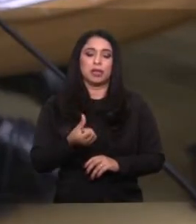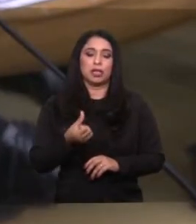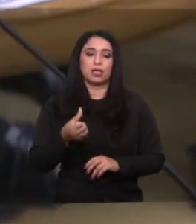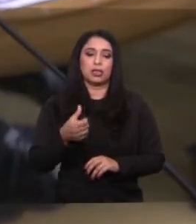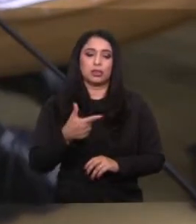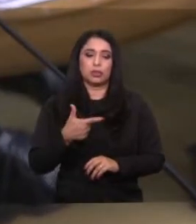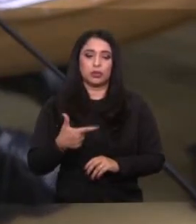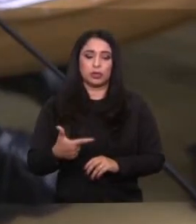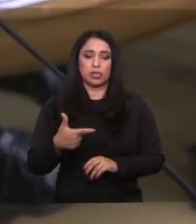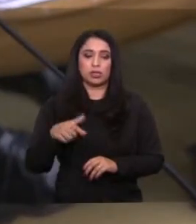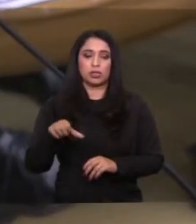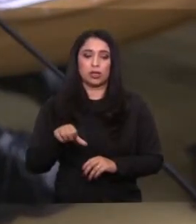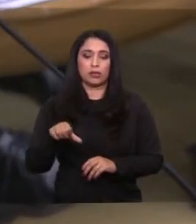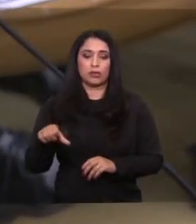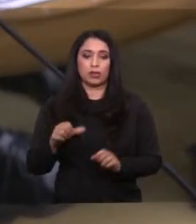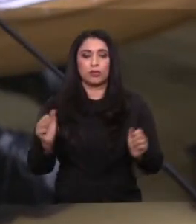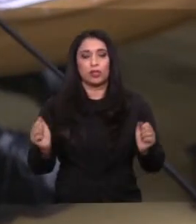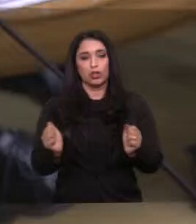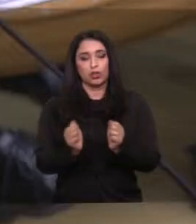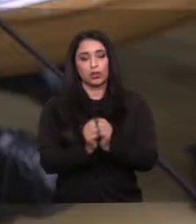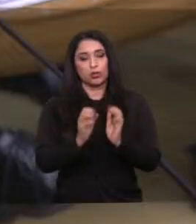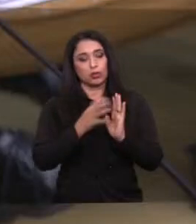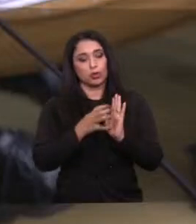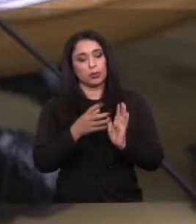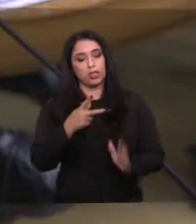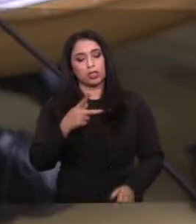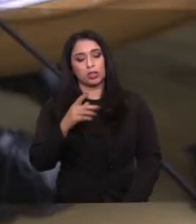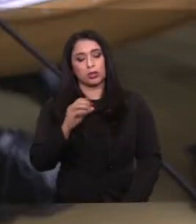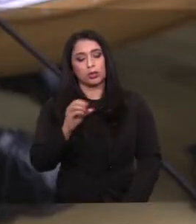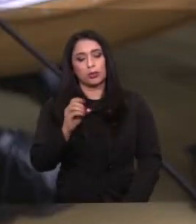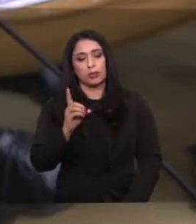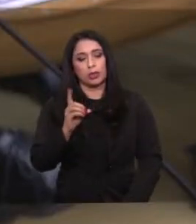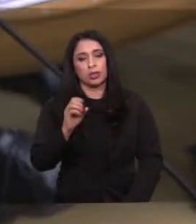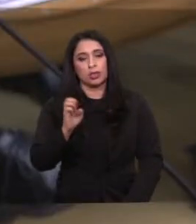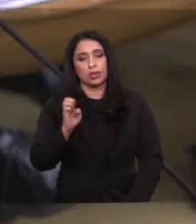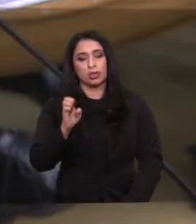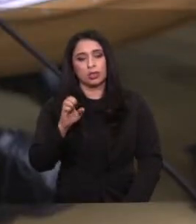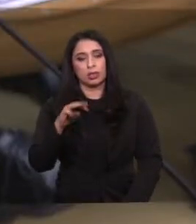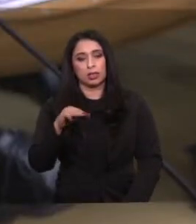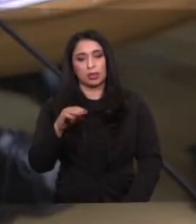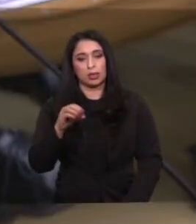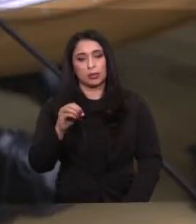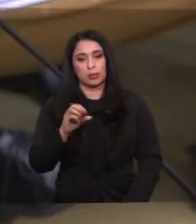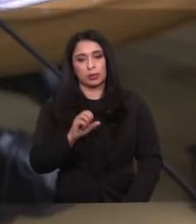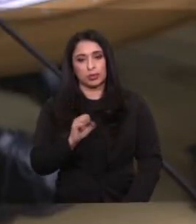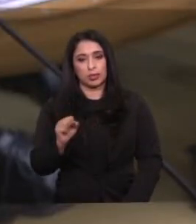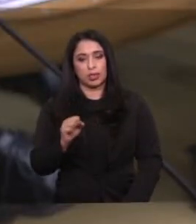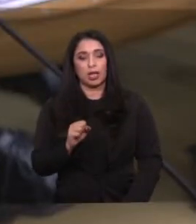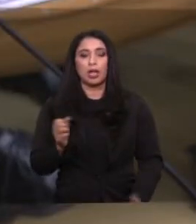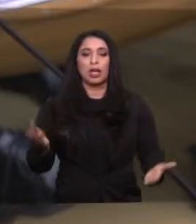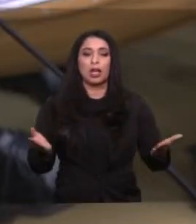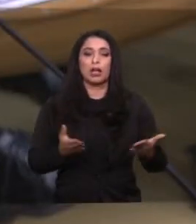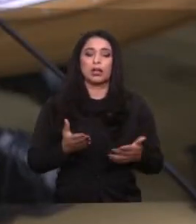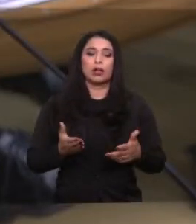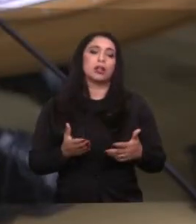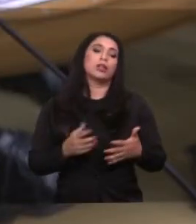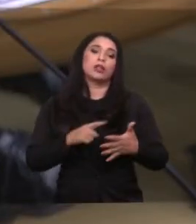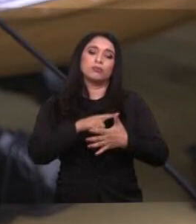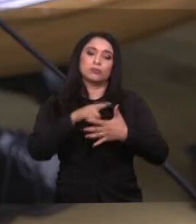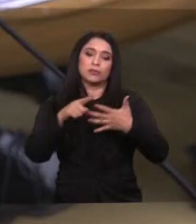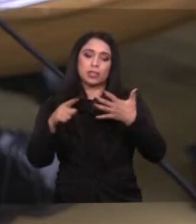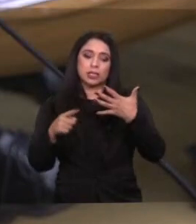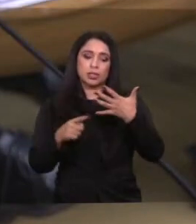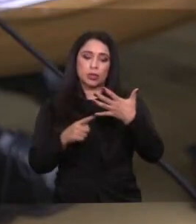ao lado do partido Podemos. Senhora presidente, faço a minha sustentação oral em 5 pontos,